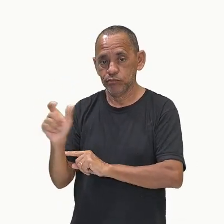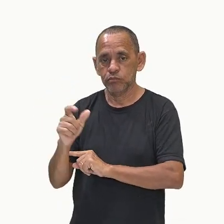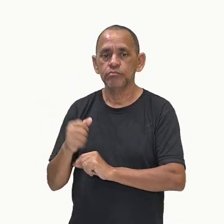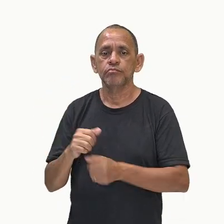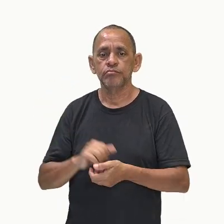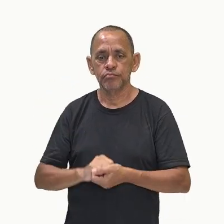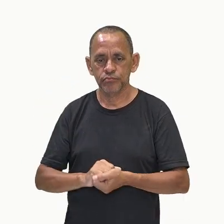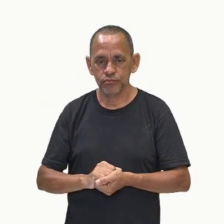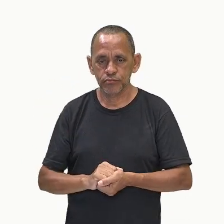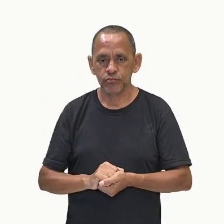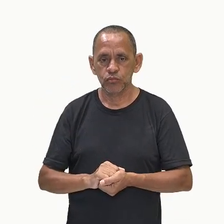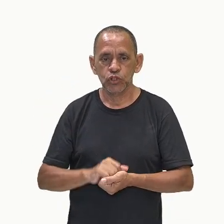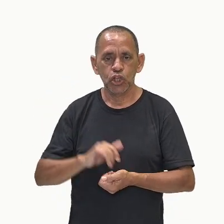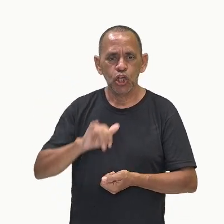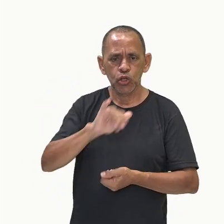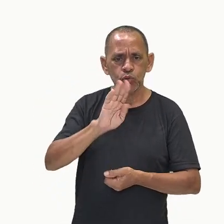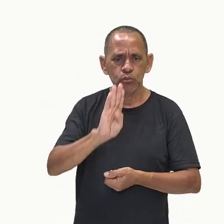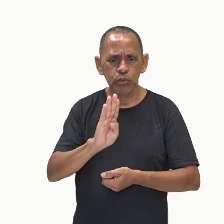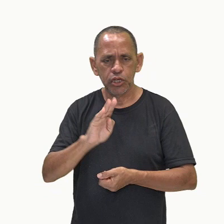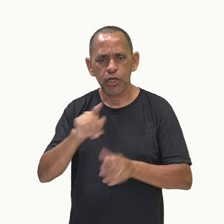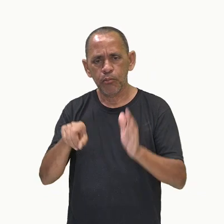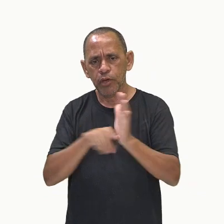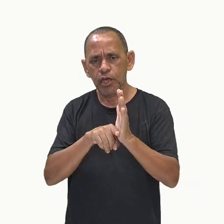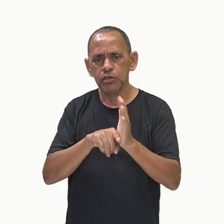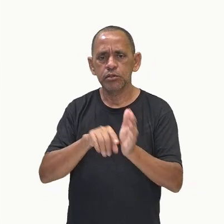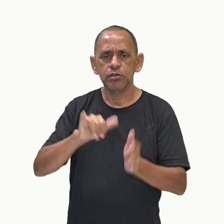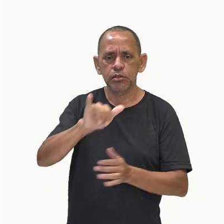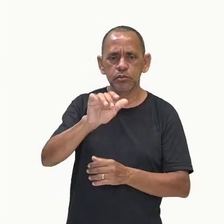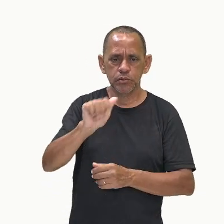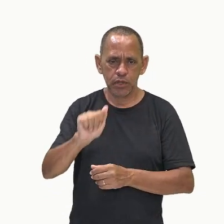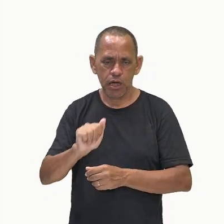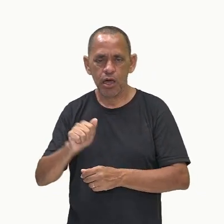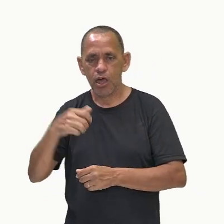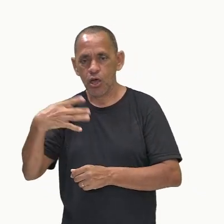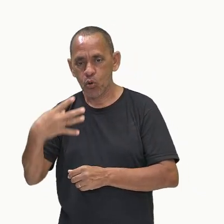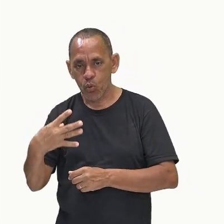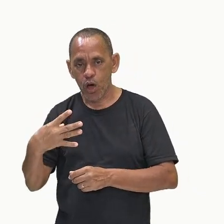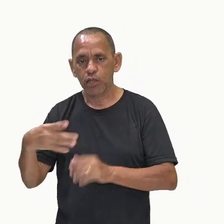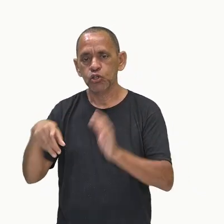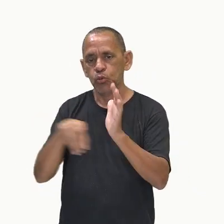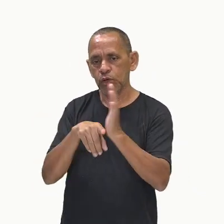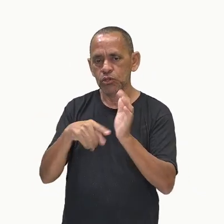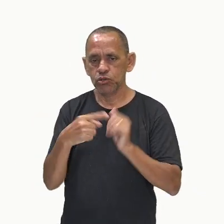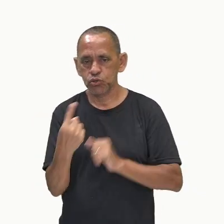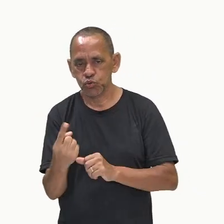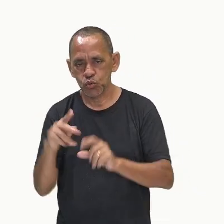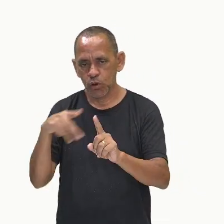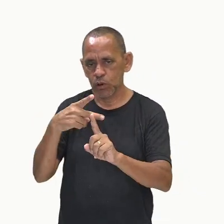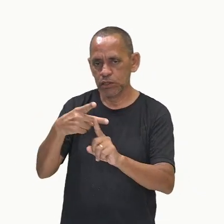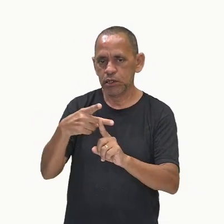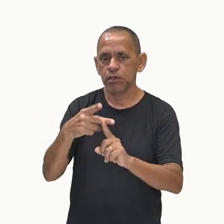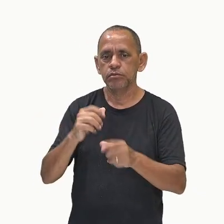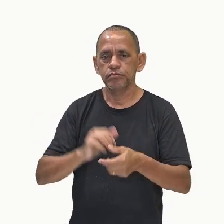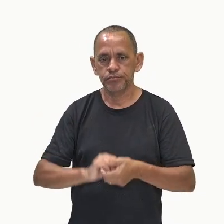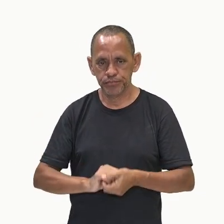ya. Então, quem é yb? É 4. Então, sai o yb, entra o